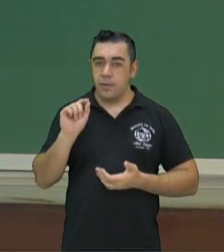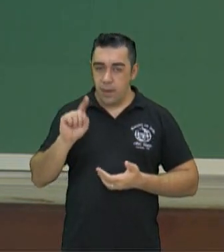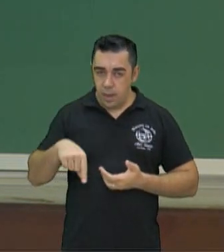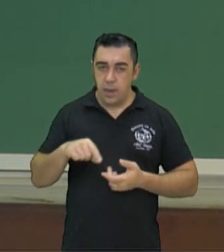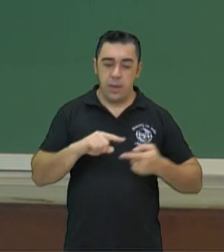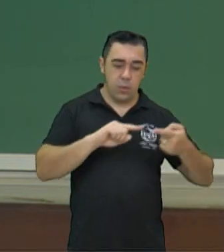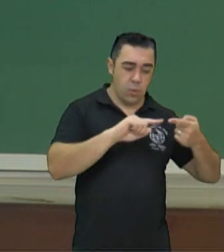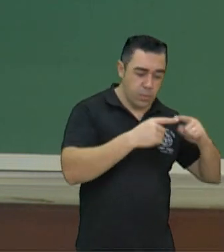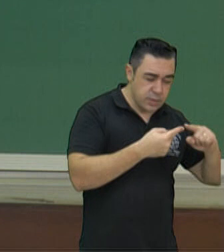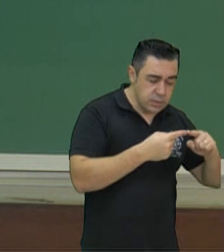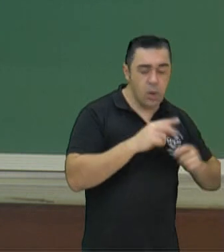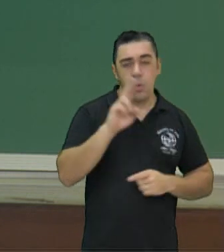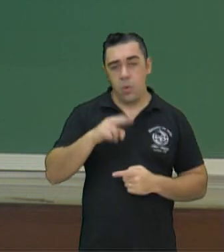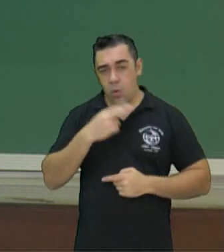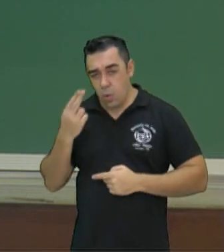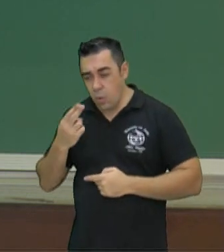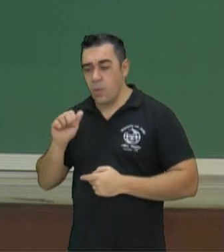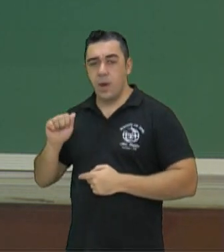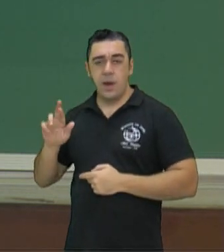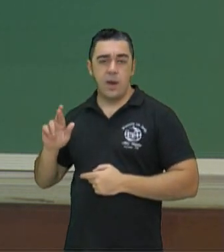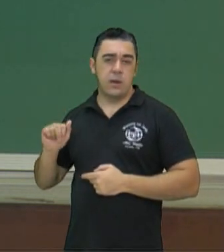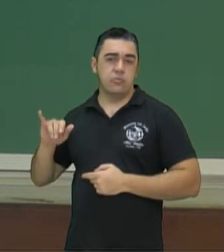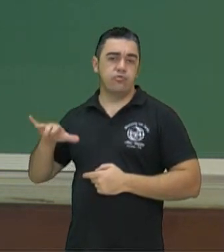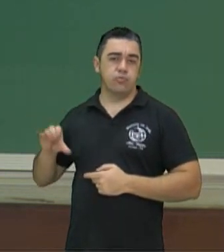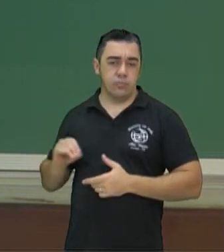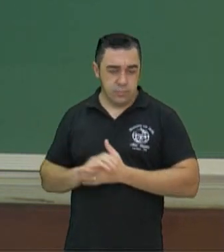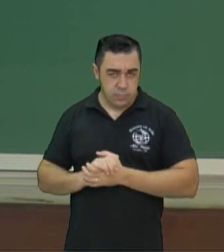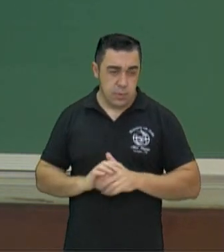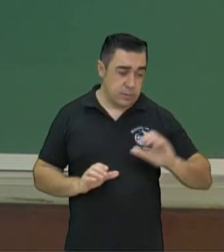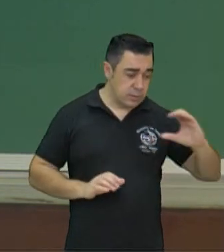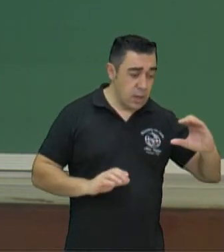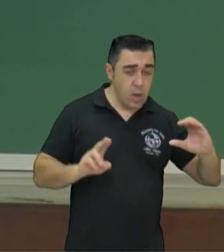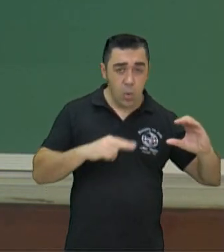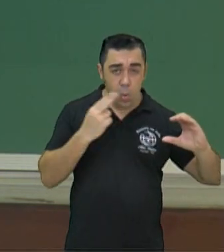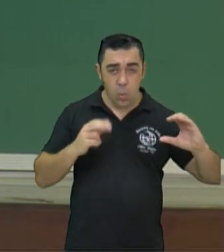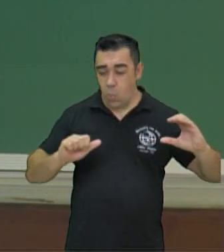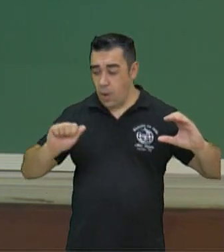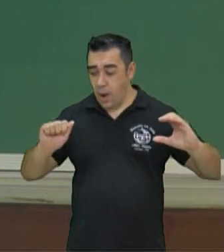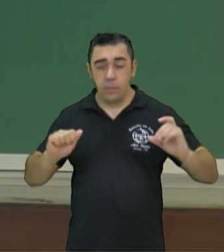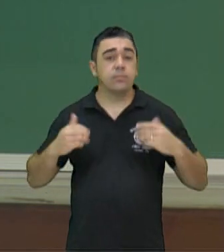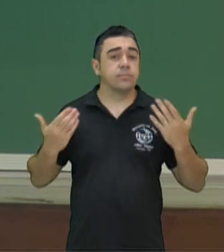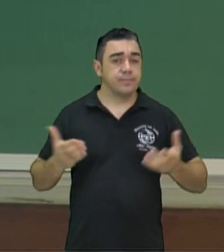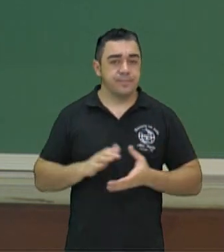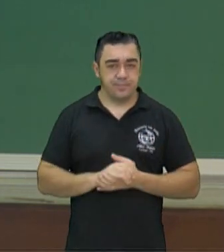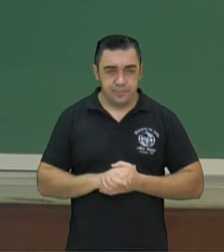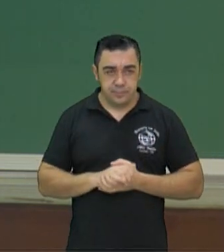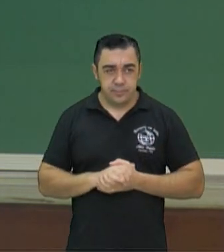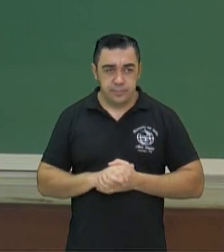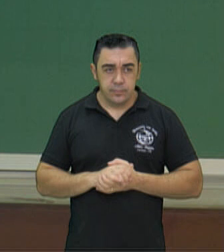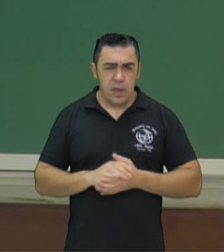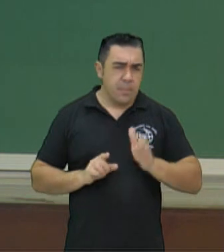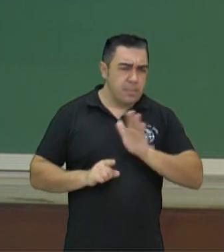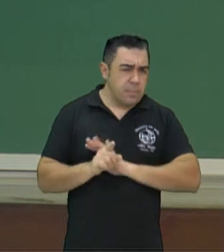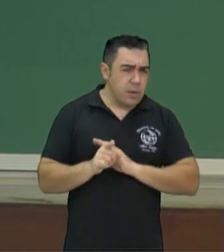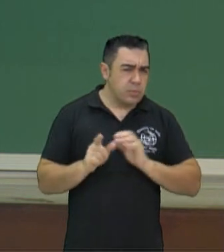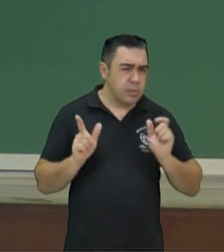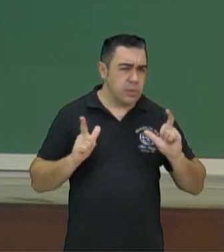ou arranjo ou combinação, né? A nossa segunda pergunta, a ordem